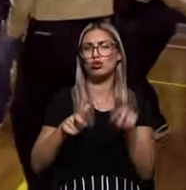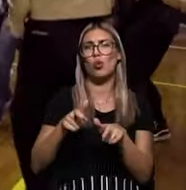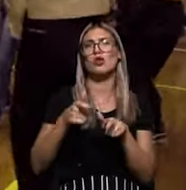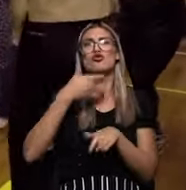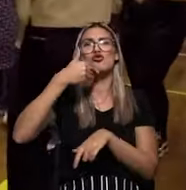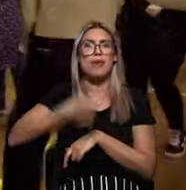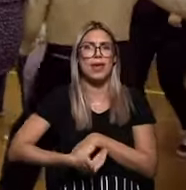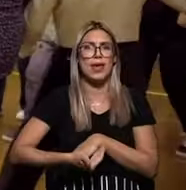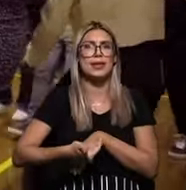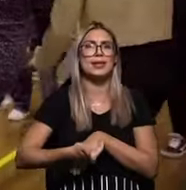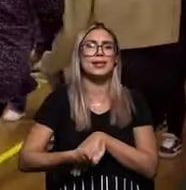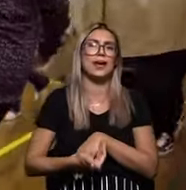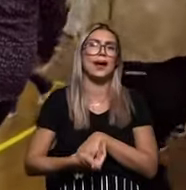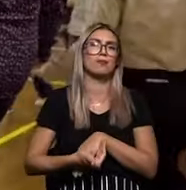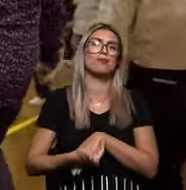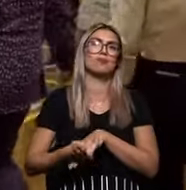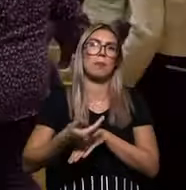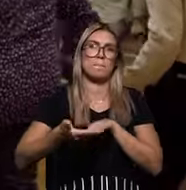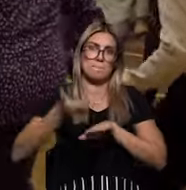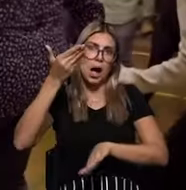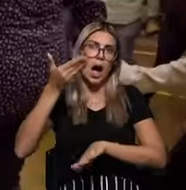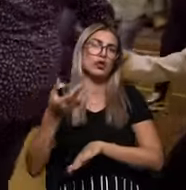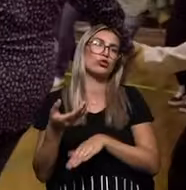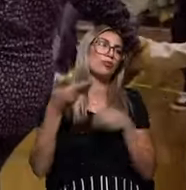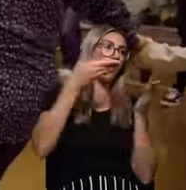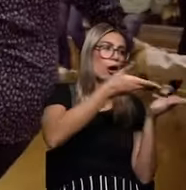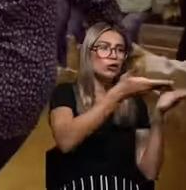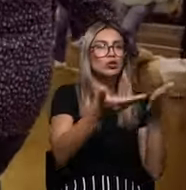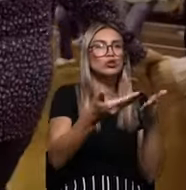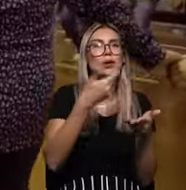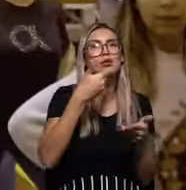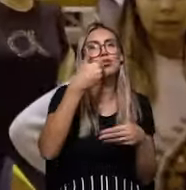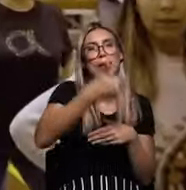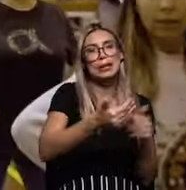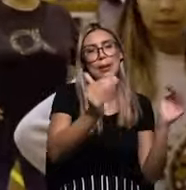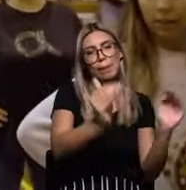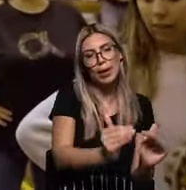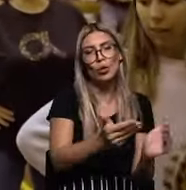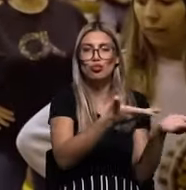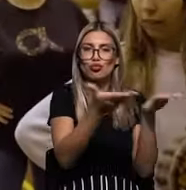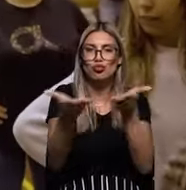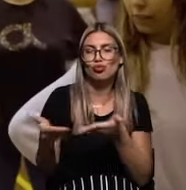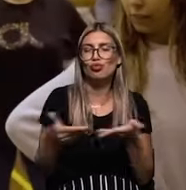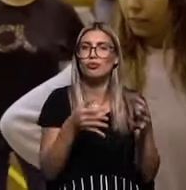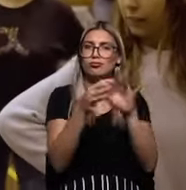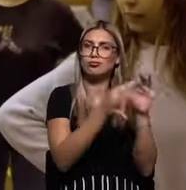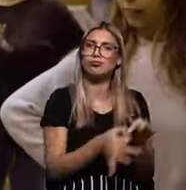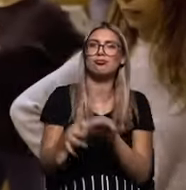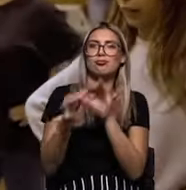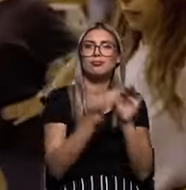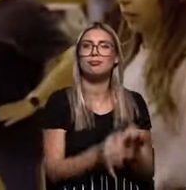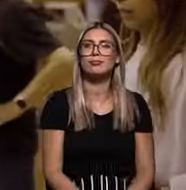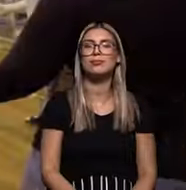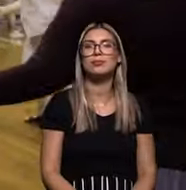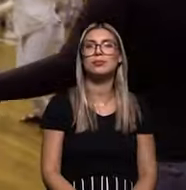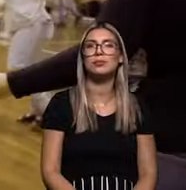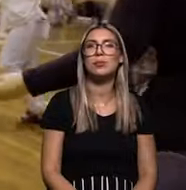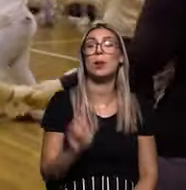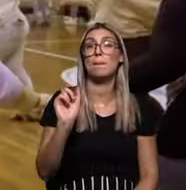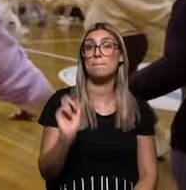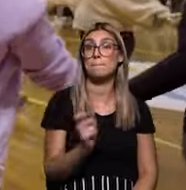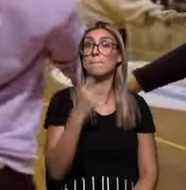mais novos e depois acaba por ser facilitador o trabalho. Não digas sim, não me digas não. É o primeiro ano que